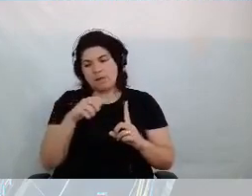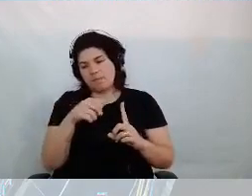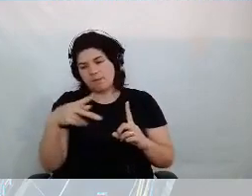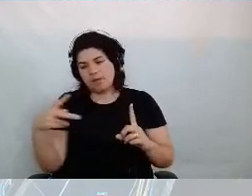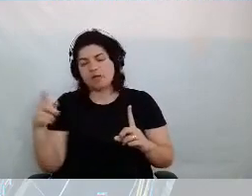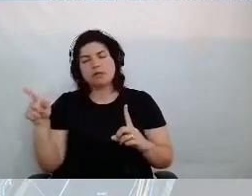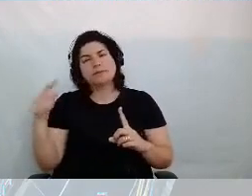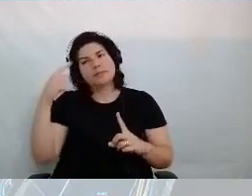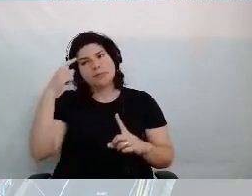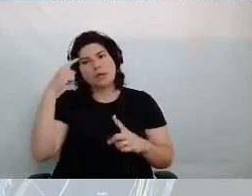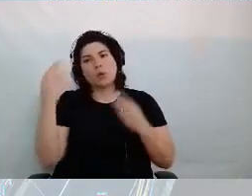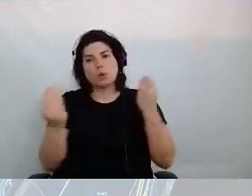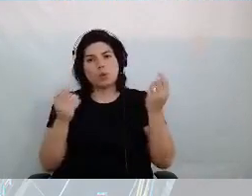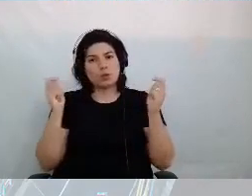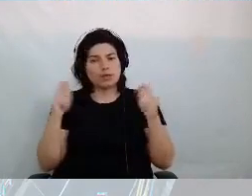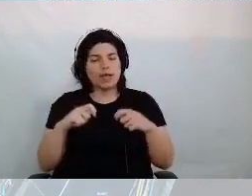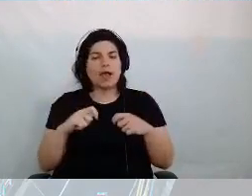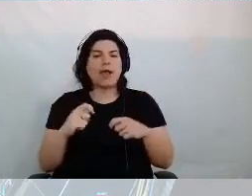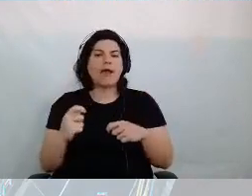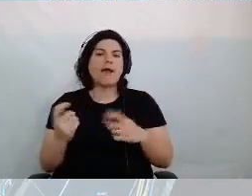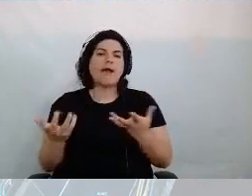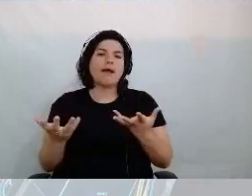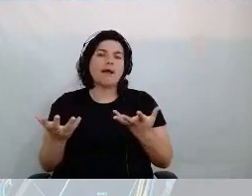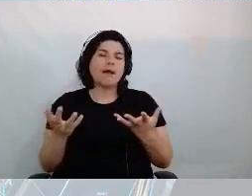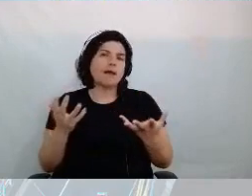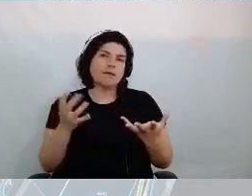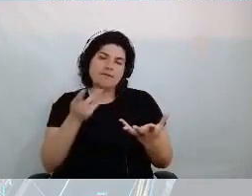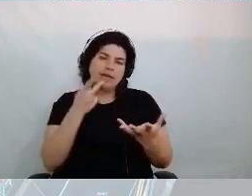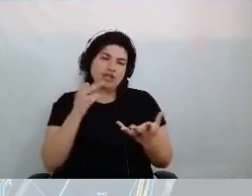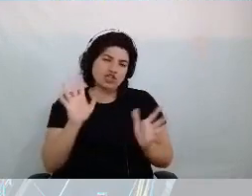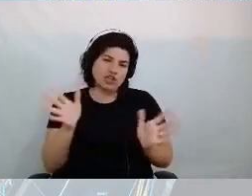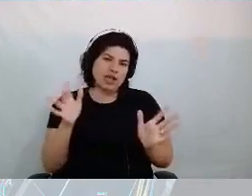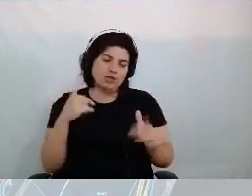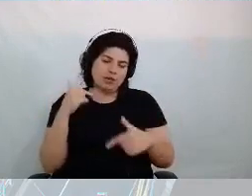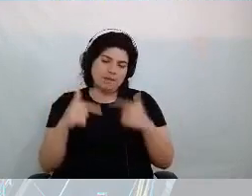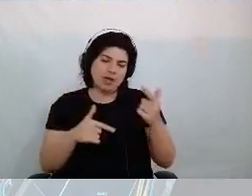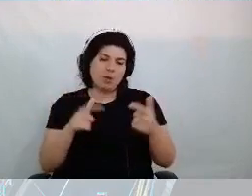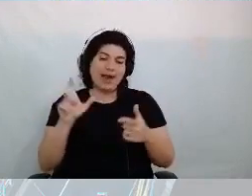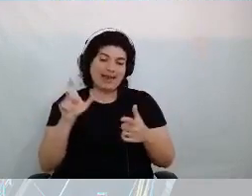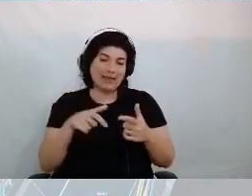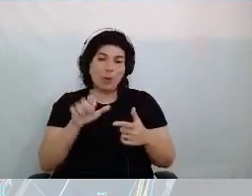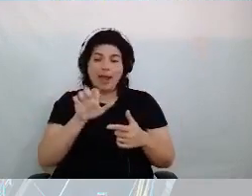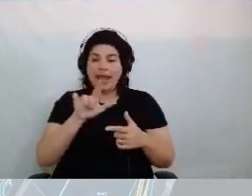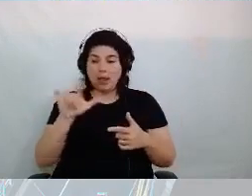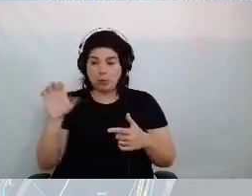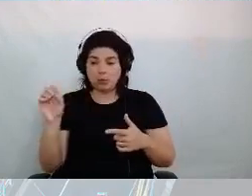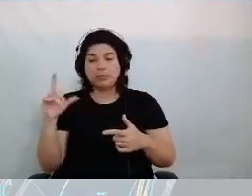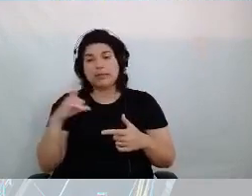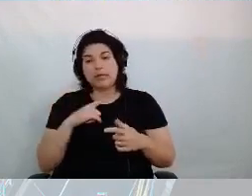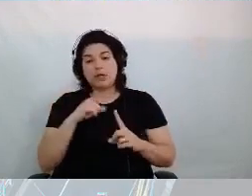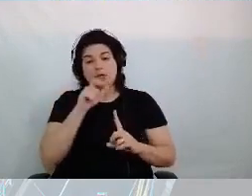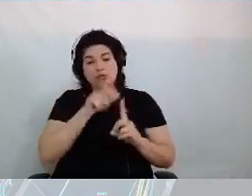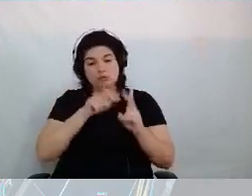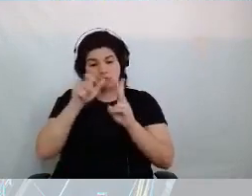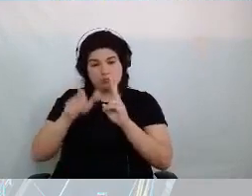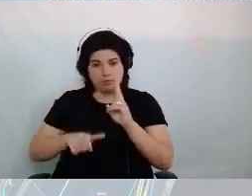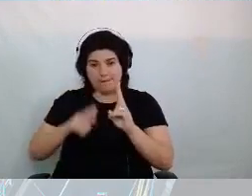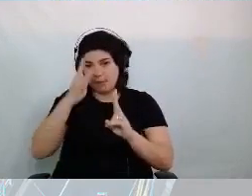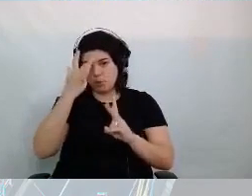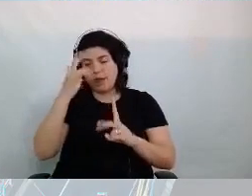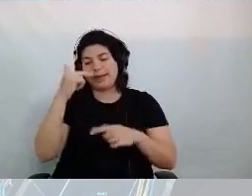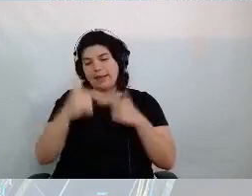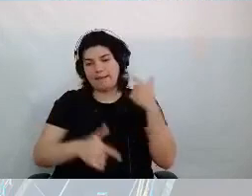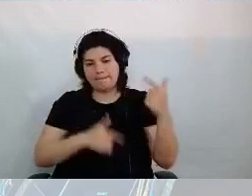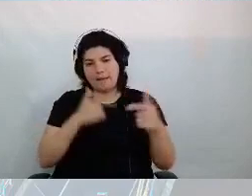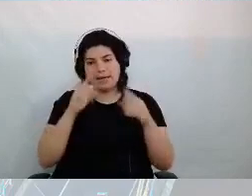que sempre é que a galera quer saber, né? Então, comentei que eu trabalho no Cartão Elo, a gente tem os 2 modelos de pessoas que trabalham ali